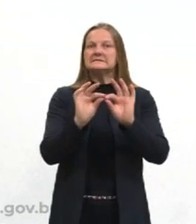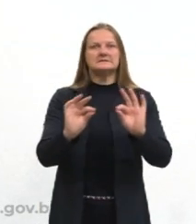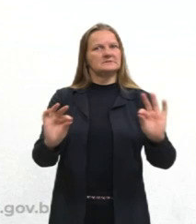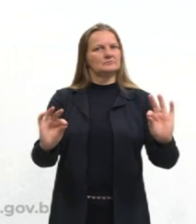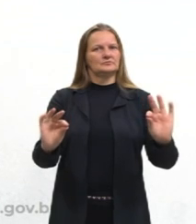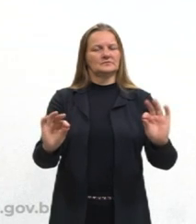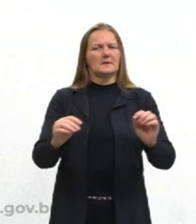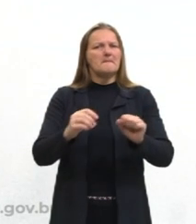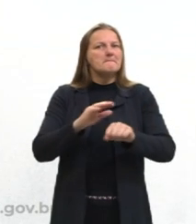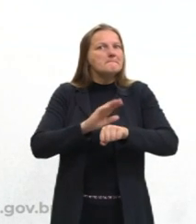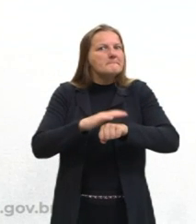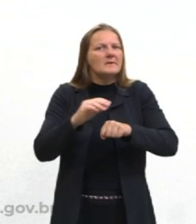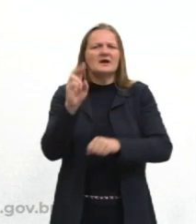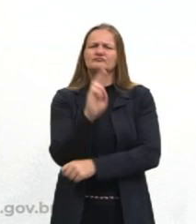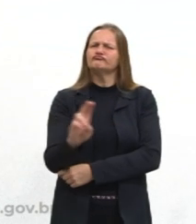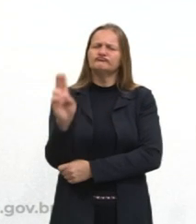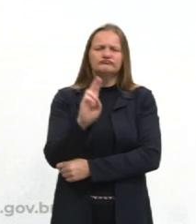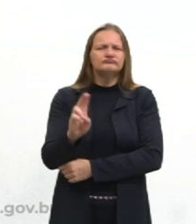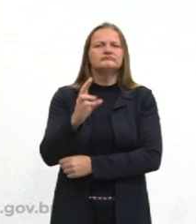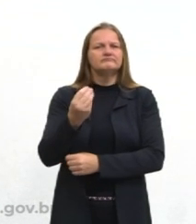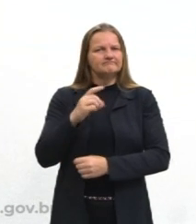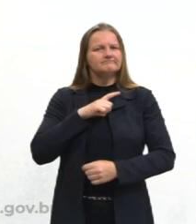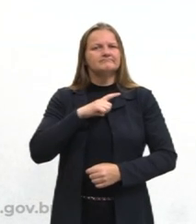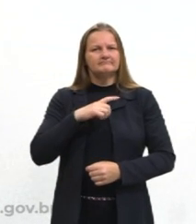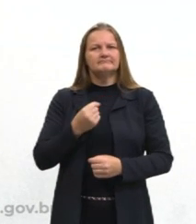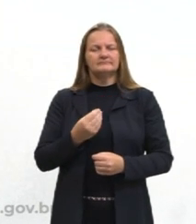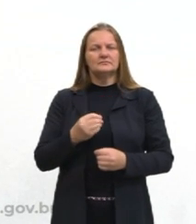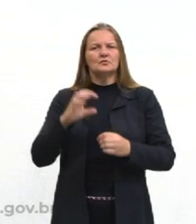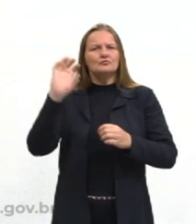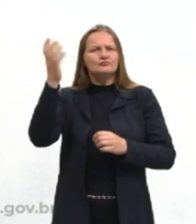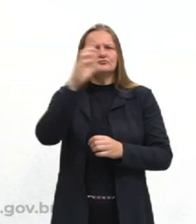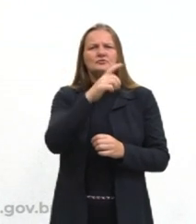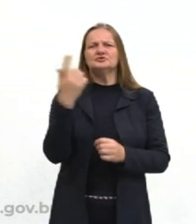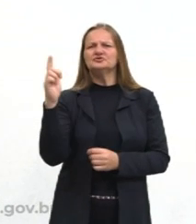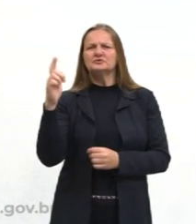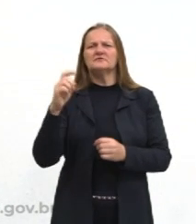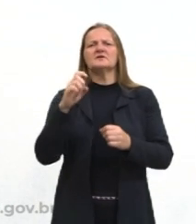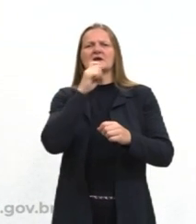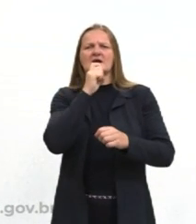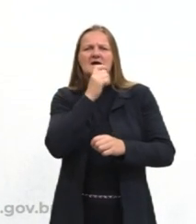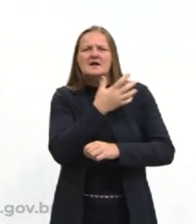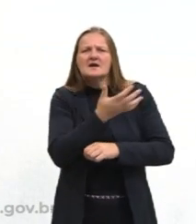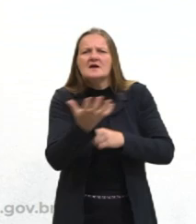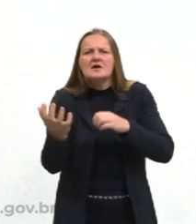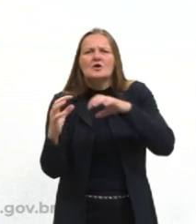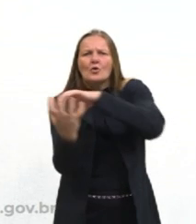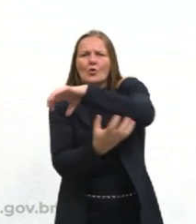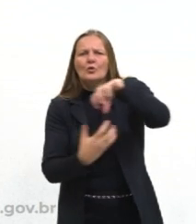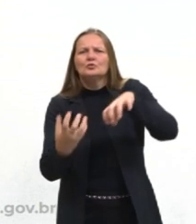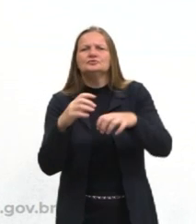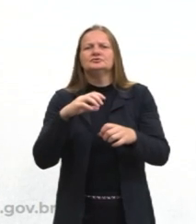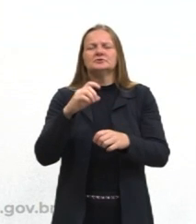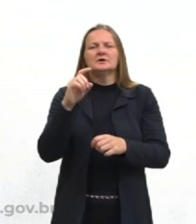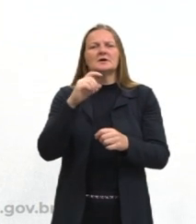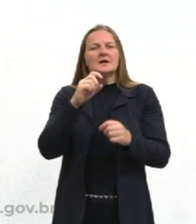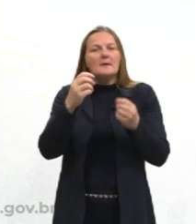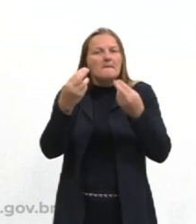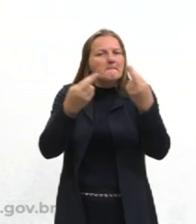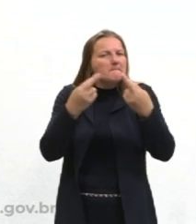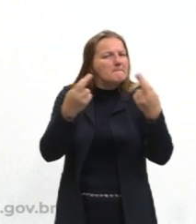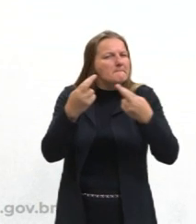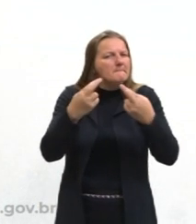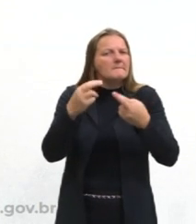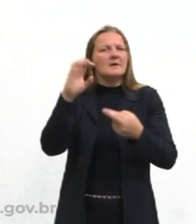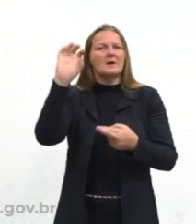simples Então ela é a mais utilizada muito utilizada na climatologia geografia Geologia em relevo isso é